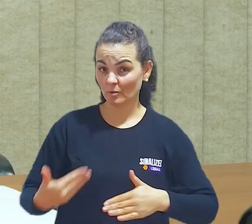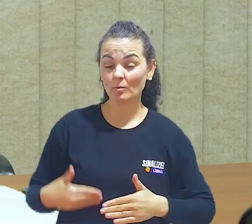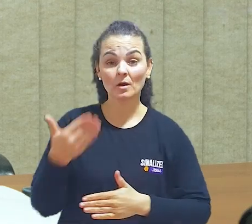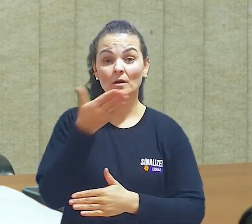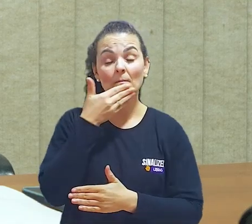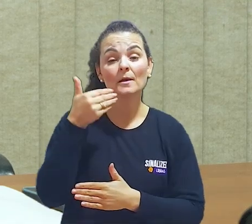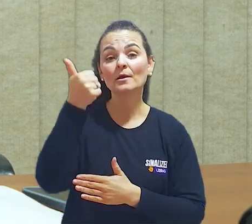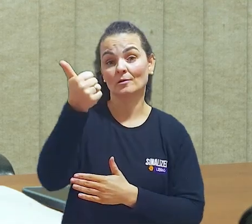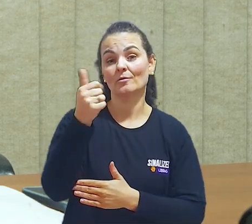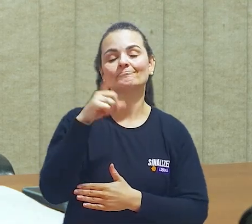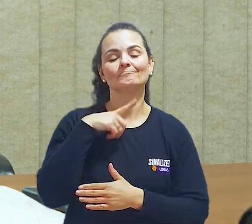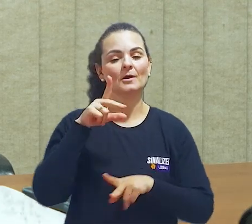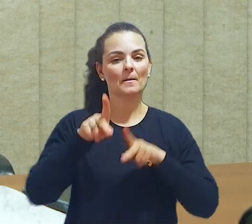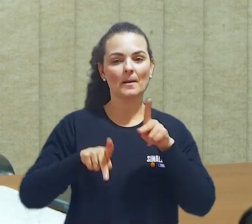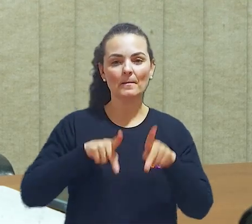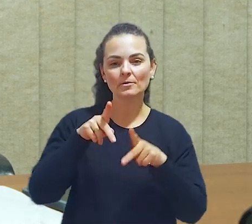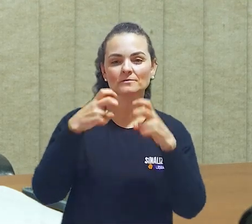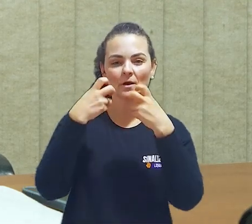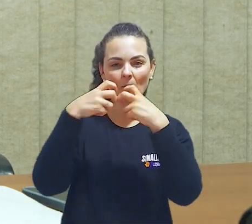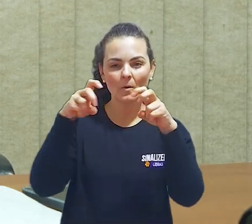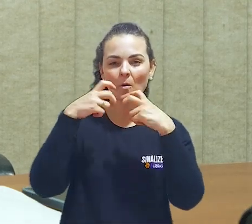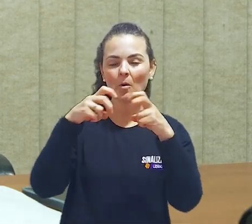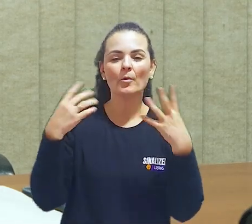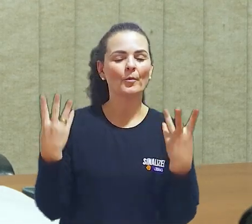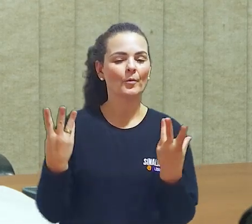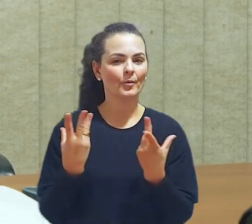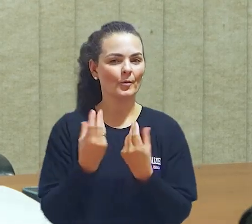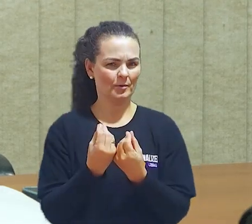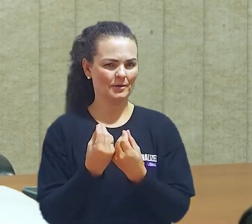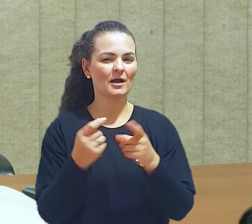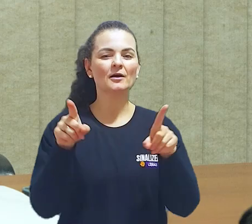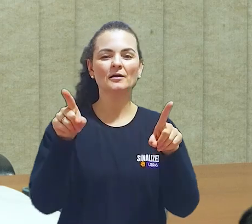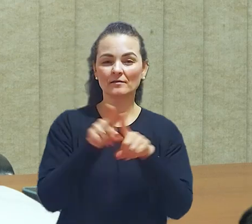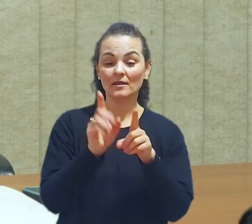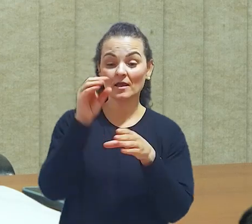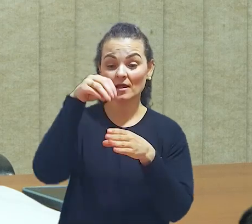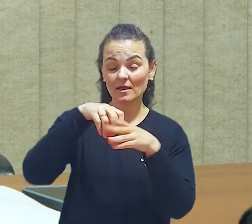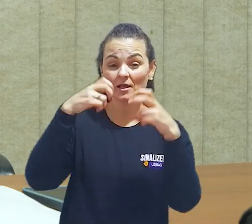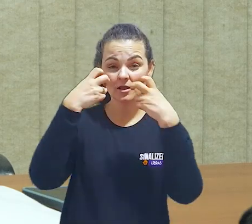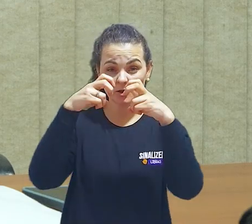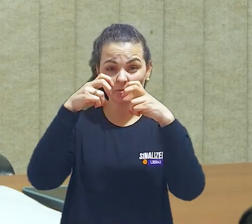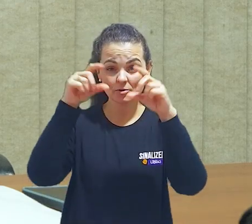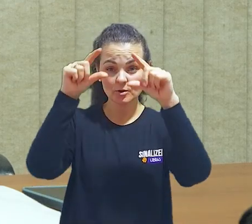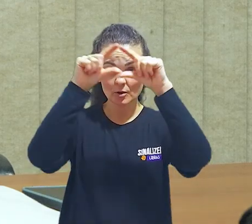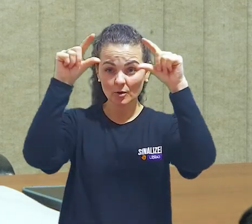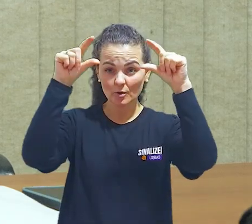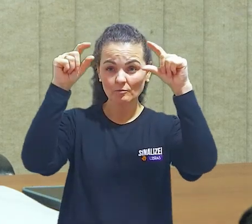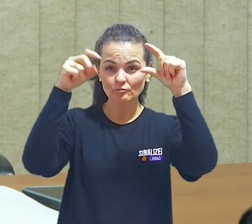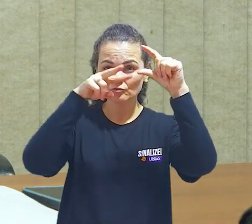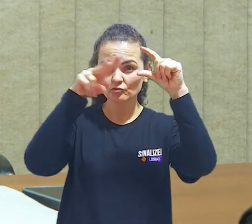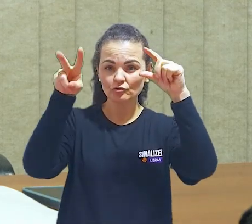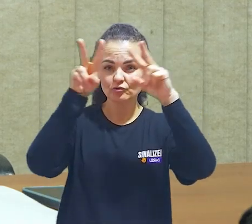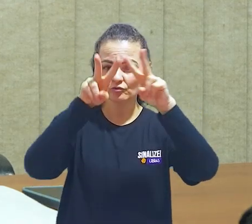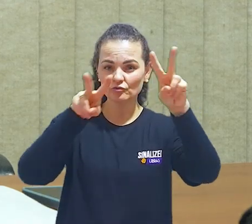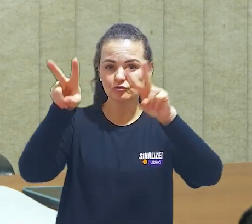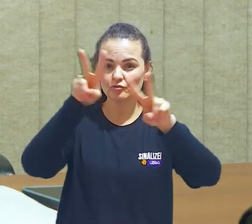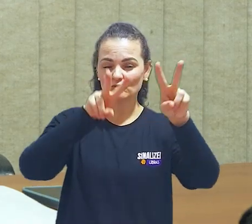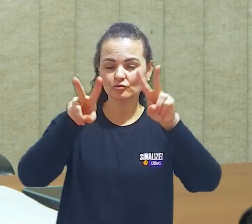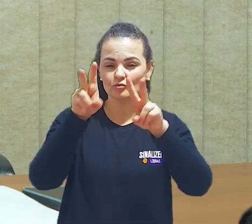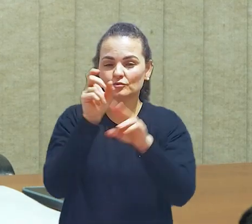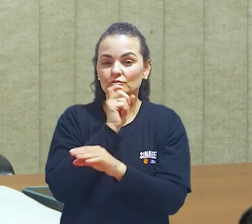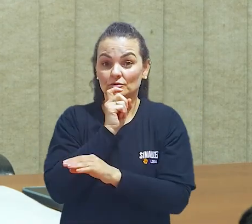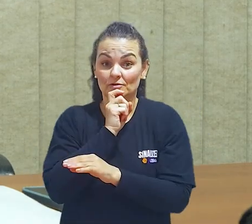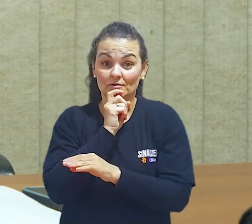à população ônibus com qualidade, com ar-condicionado. Nós estamos agora em um período frio do